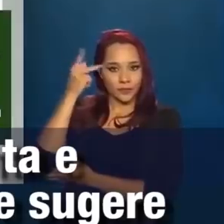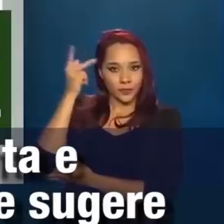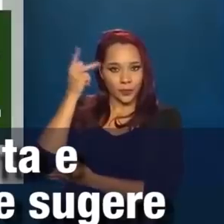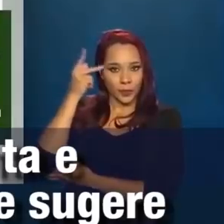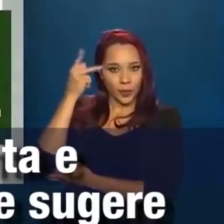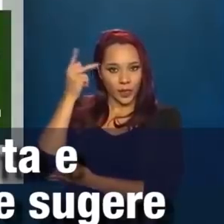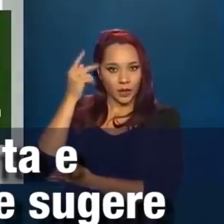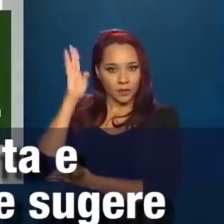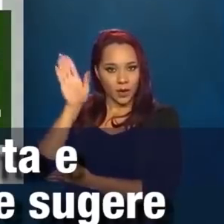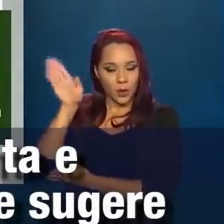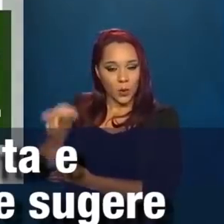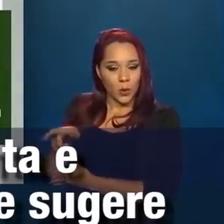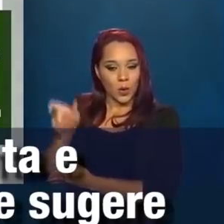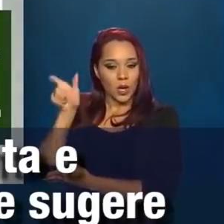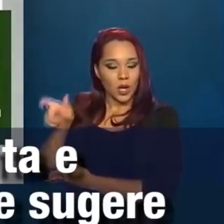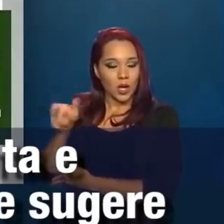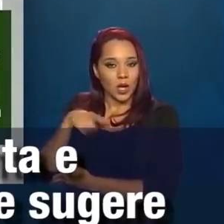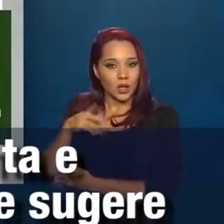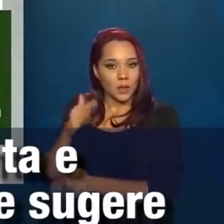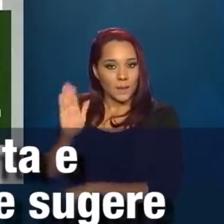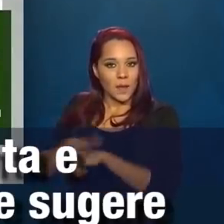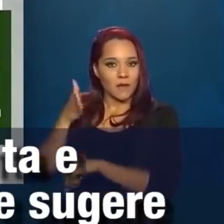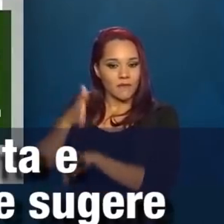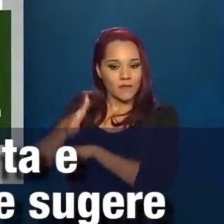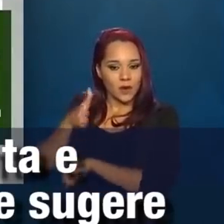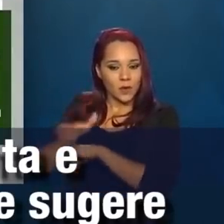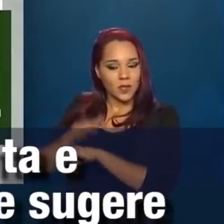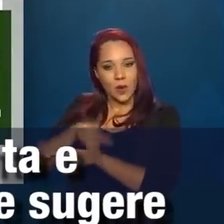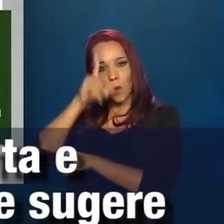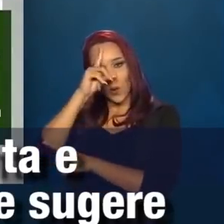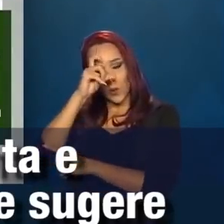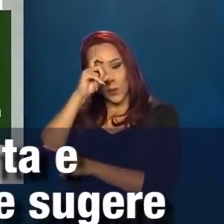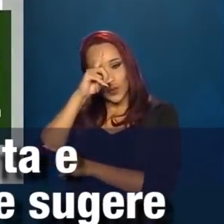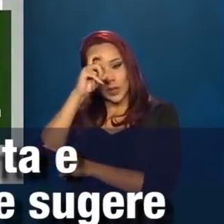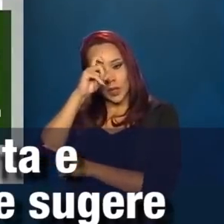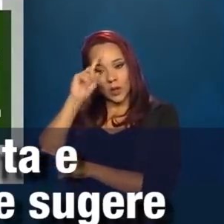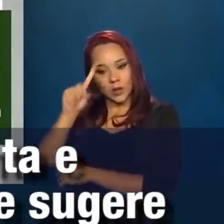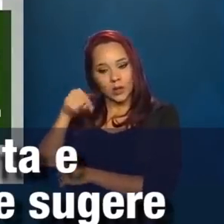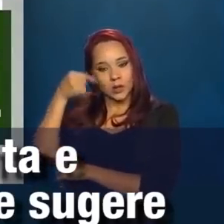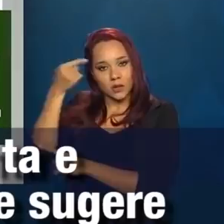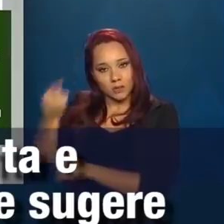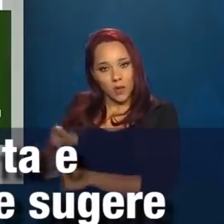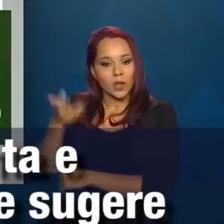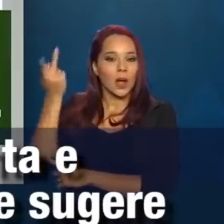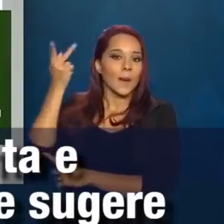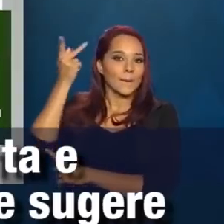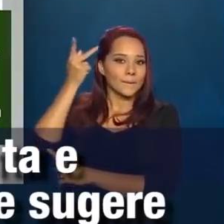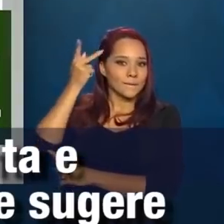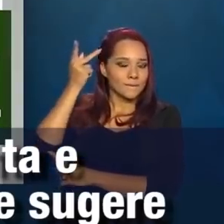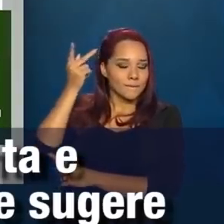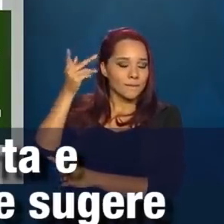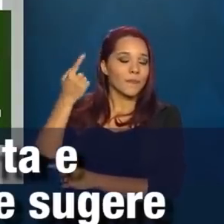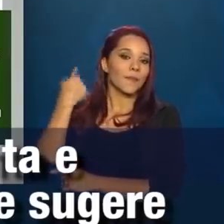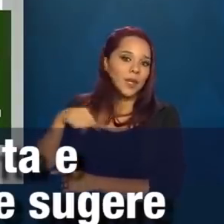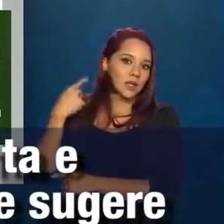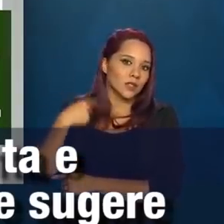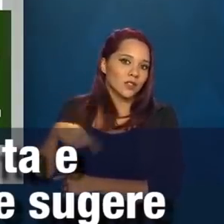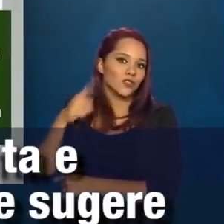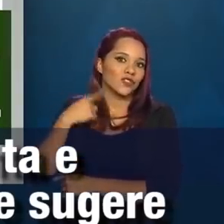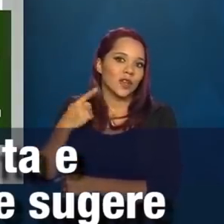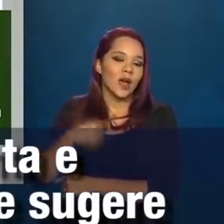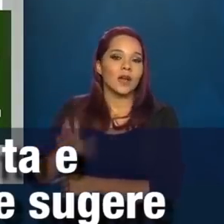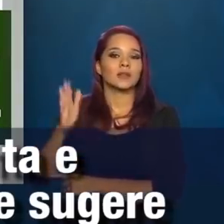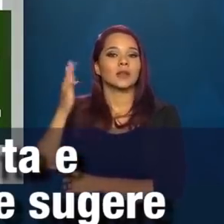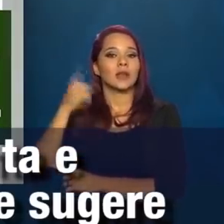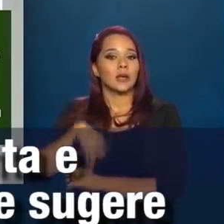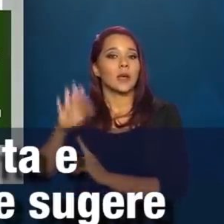mais tem a maior frequência de hospitalizações, seguido de Minas Gerais e Paraná, mas obviamente aí